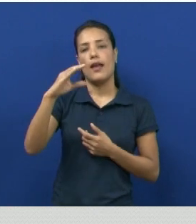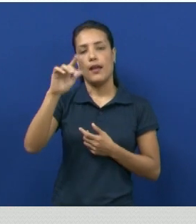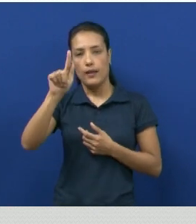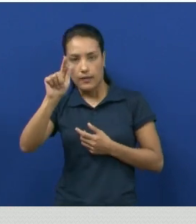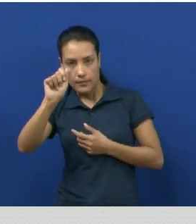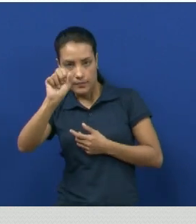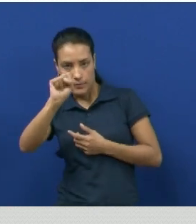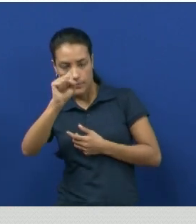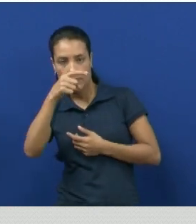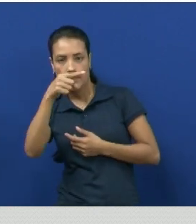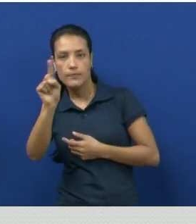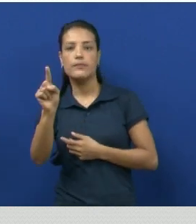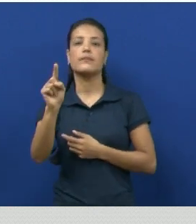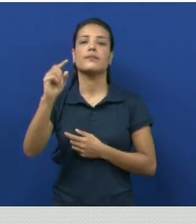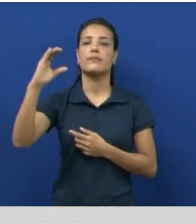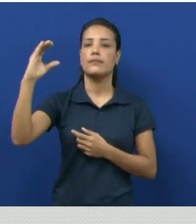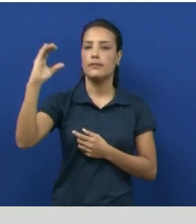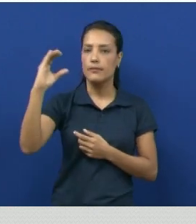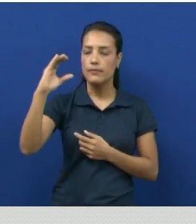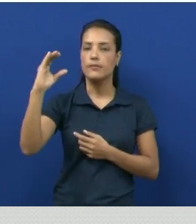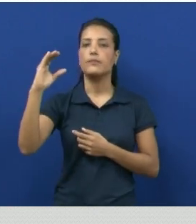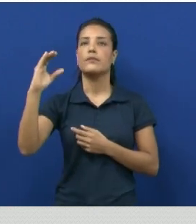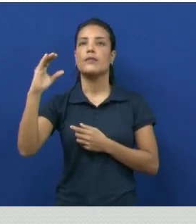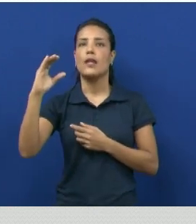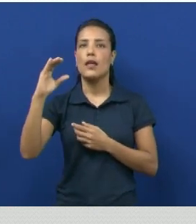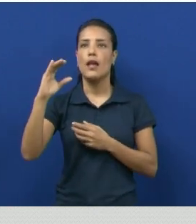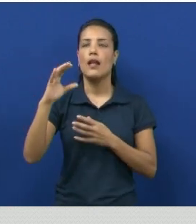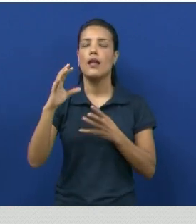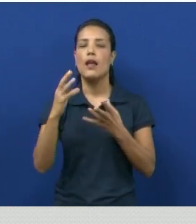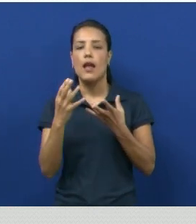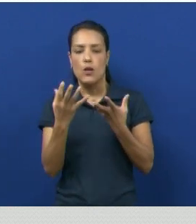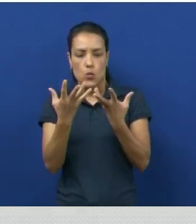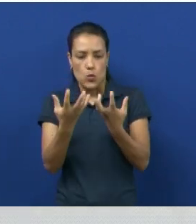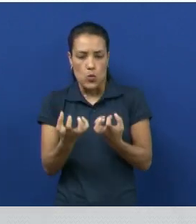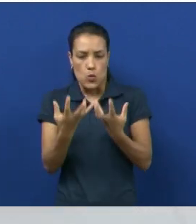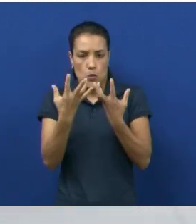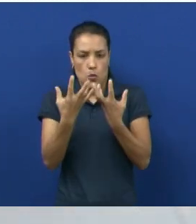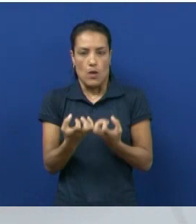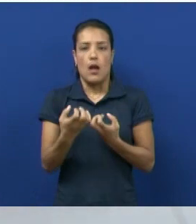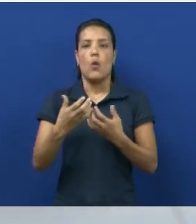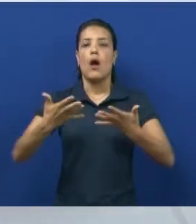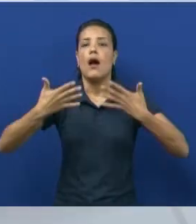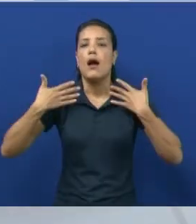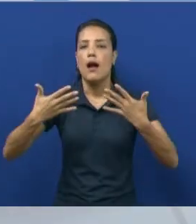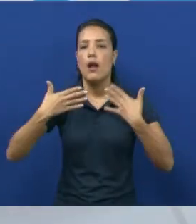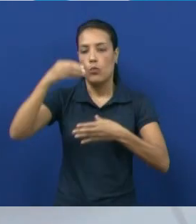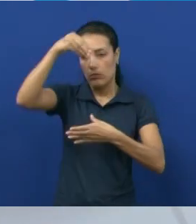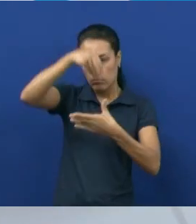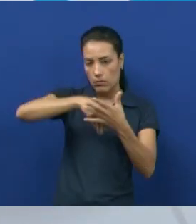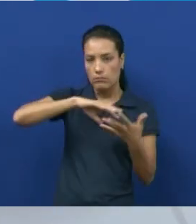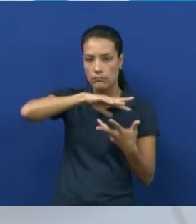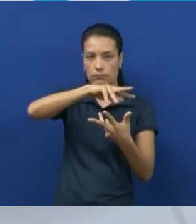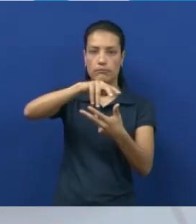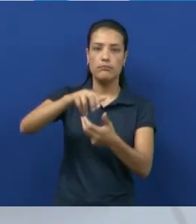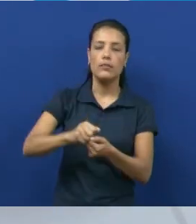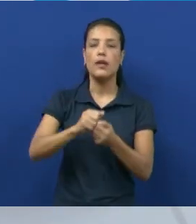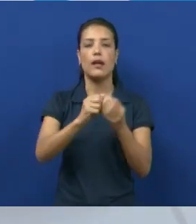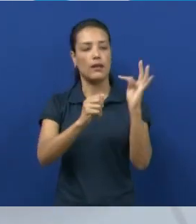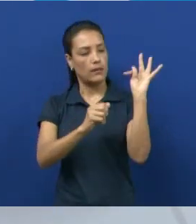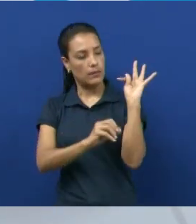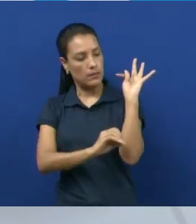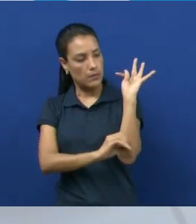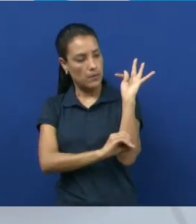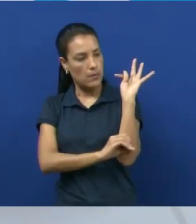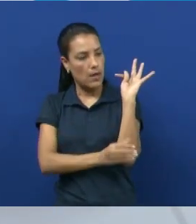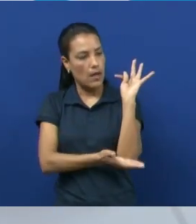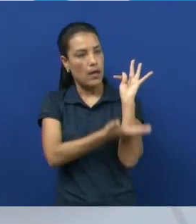gás carbônico ele tem a característica de reter o calor dentro do planeta. E essa temperatura pode chegar a